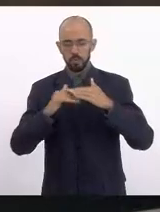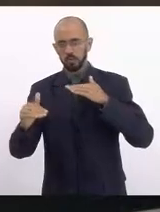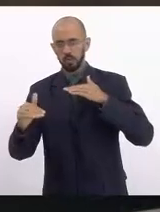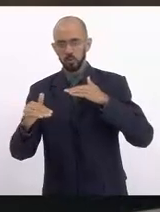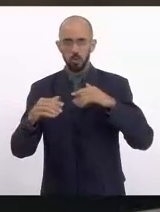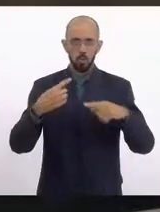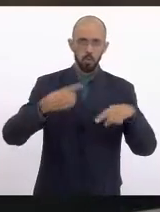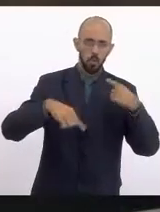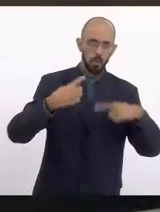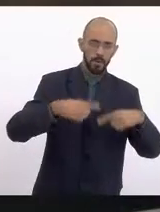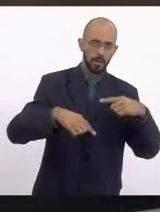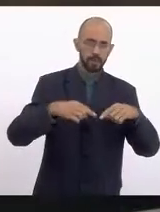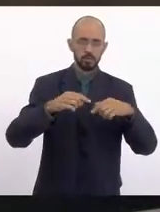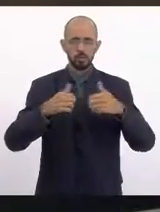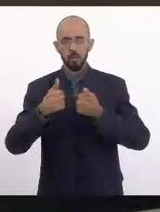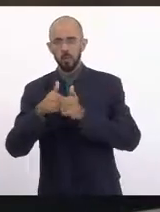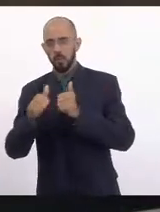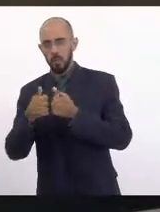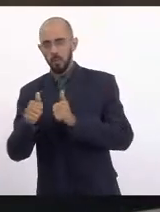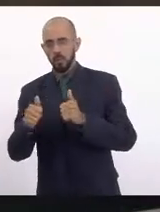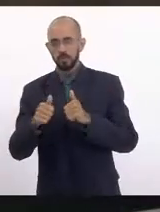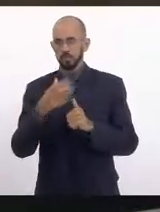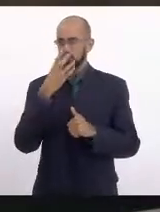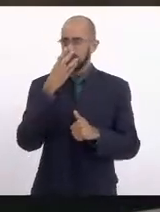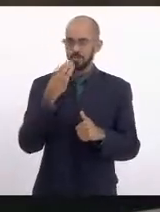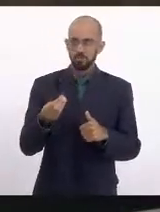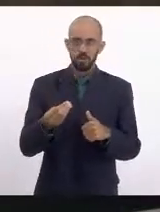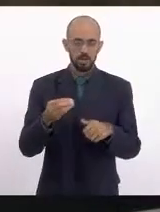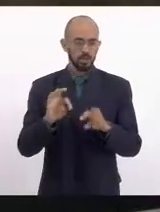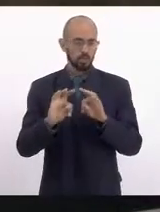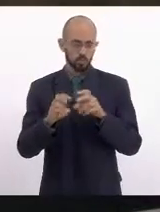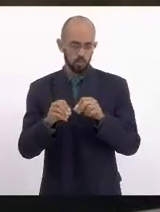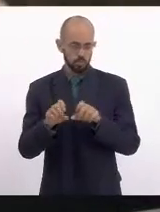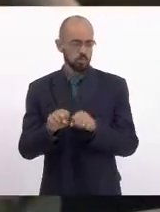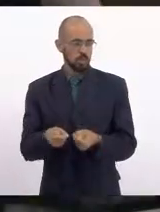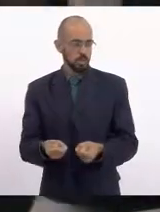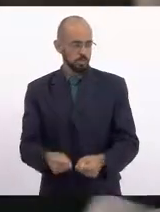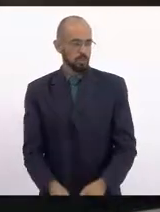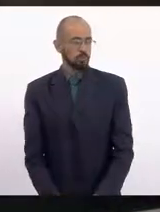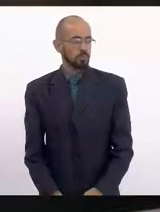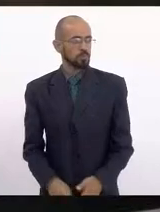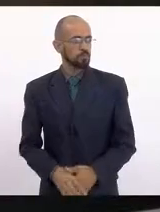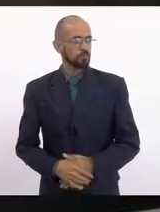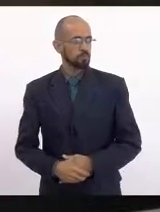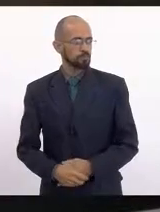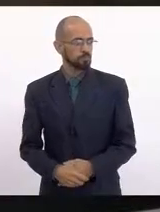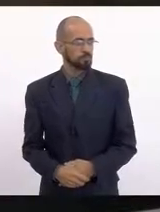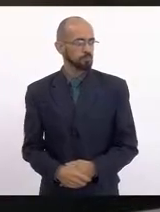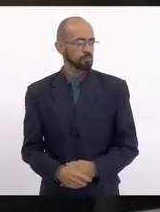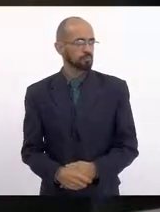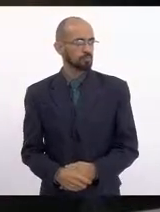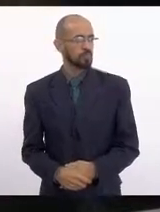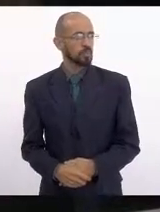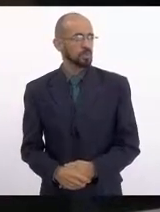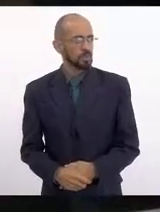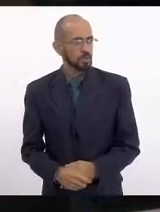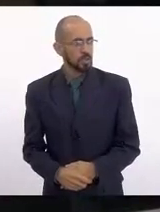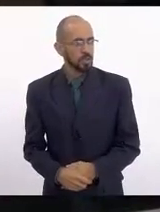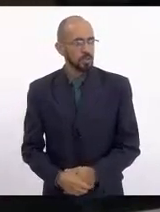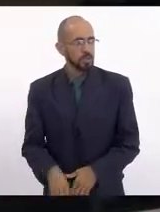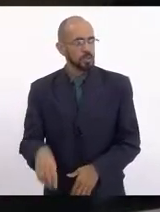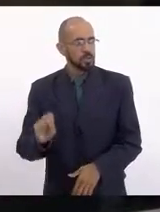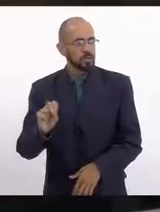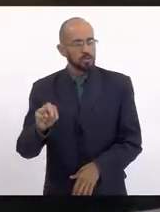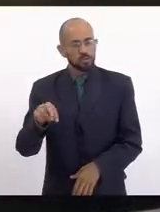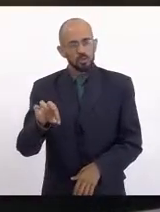e possua um ônibus com com com com a Van E aí todos quebram e voltando ao Santos Dumont a questão